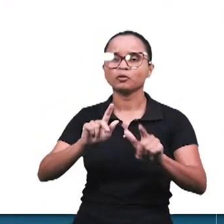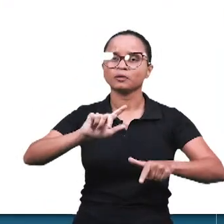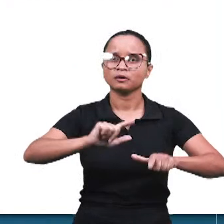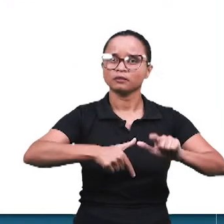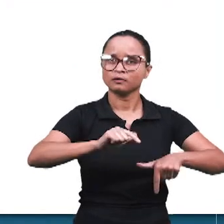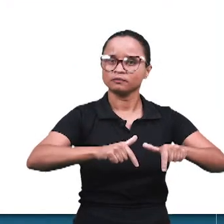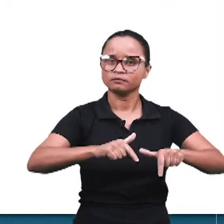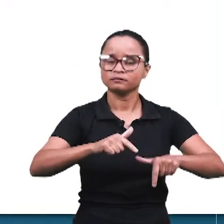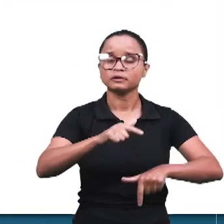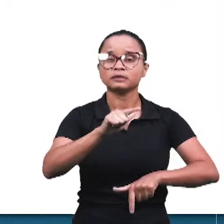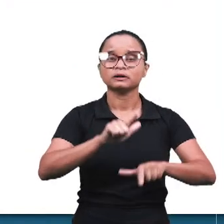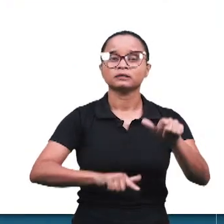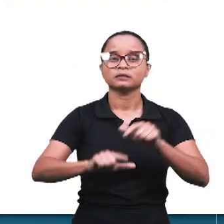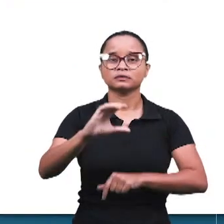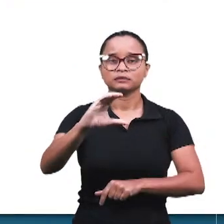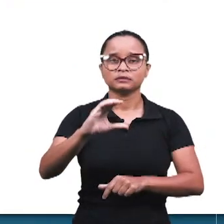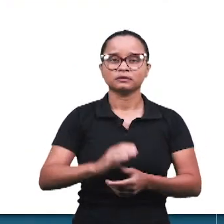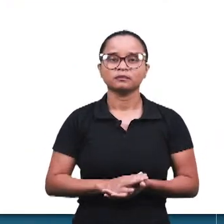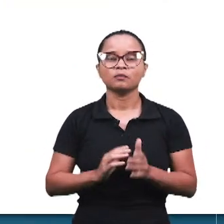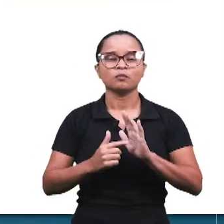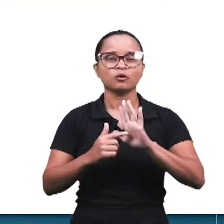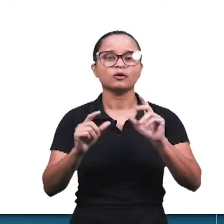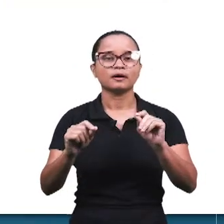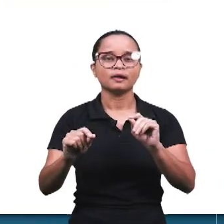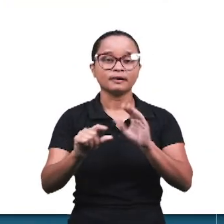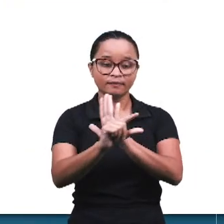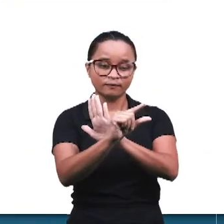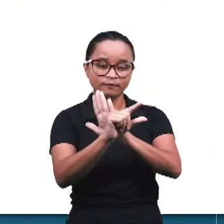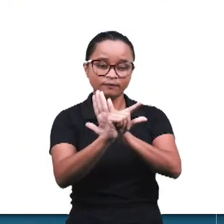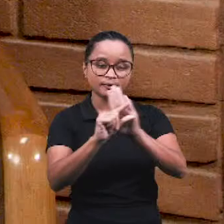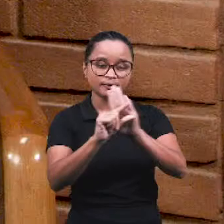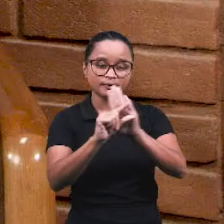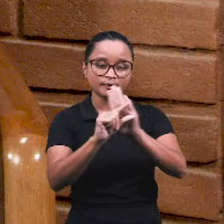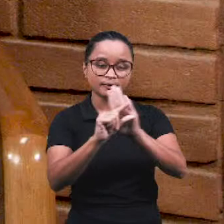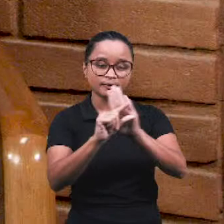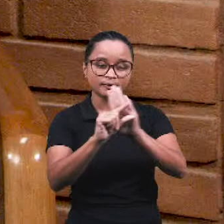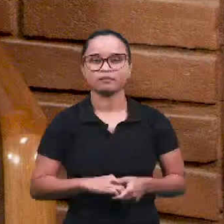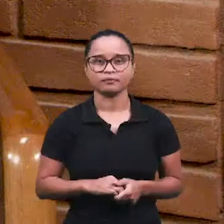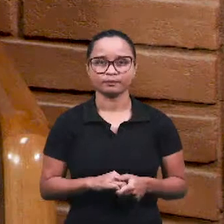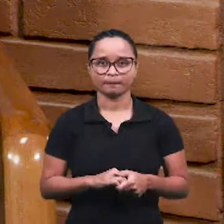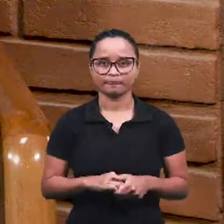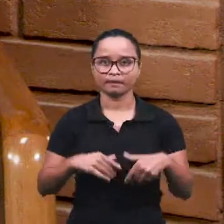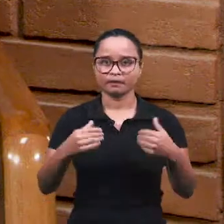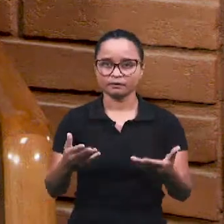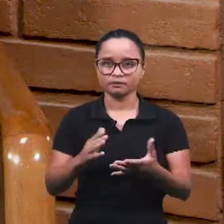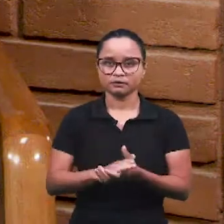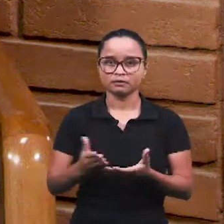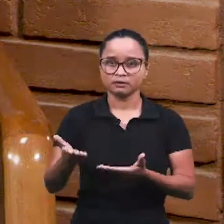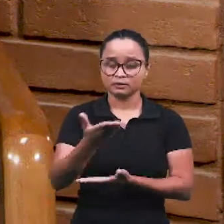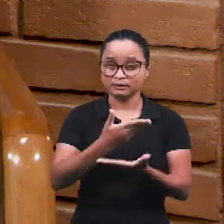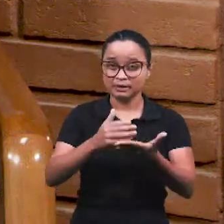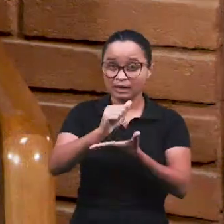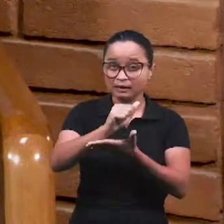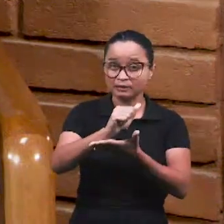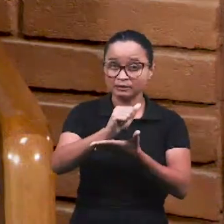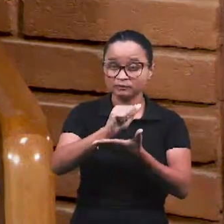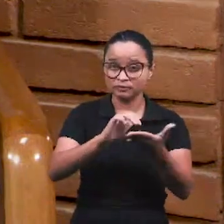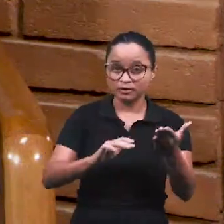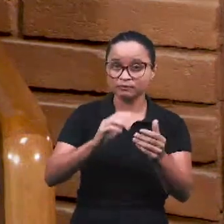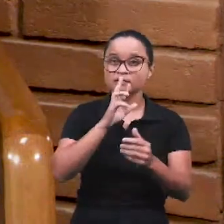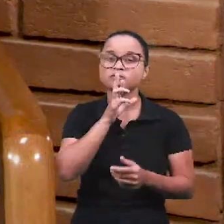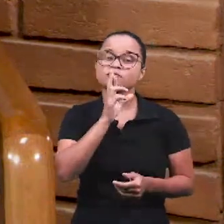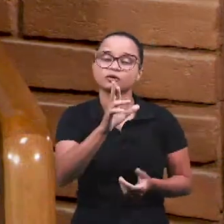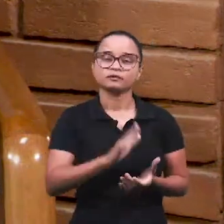C, que diz assim: cite um versículo. Quem vai agora participar desta tarefa para nos dar a